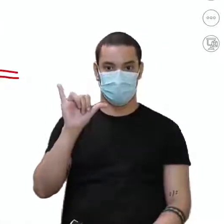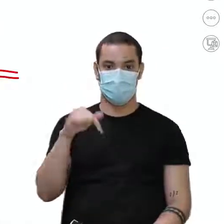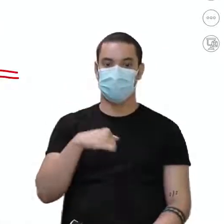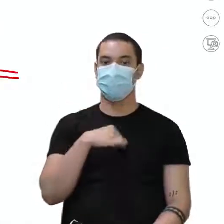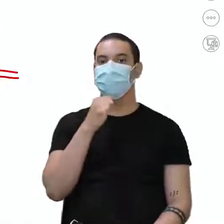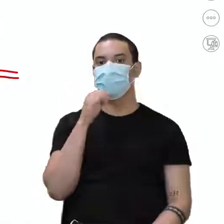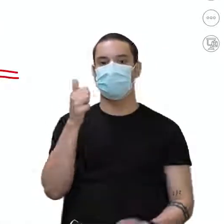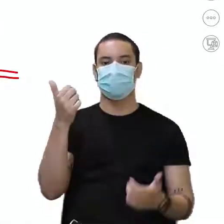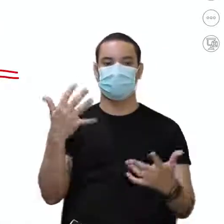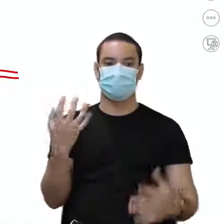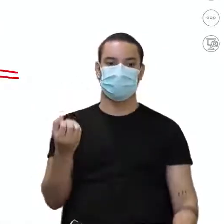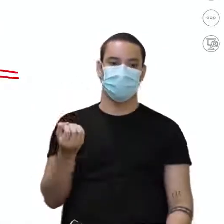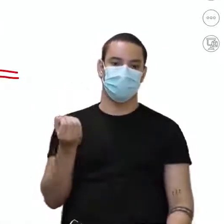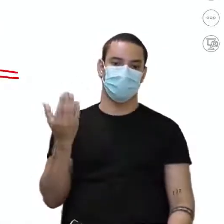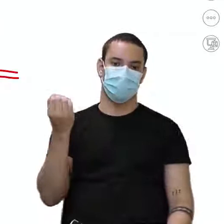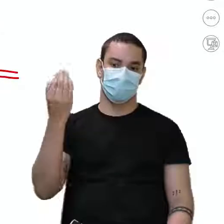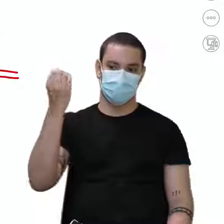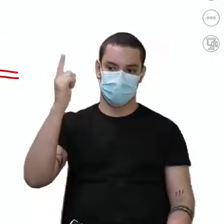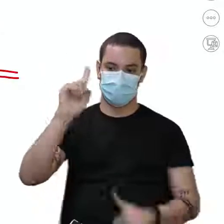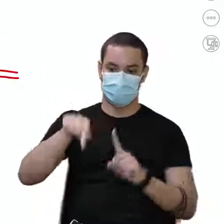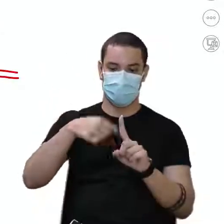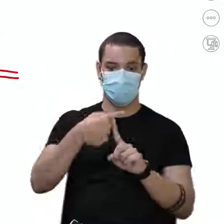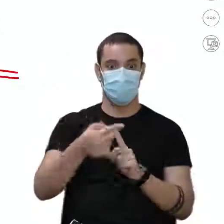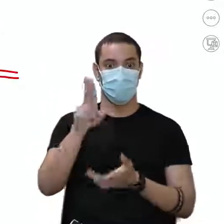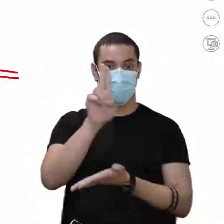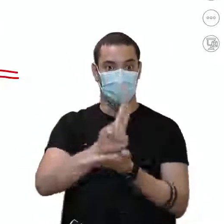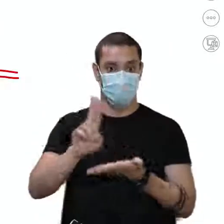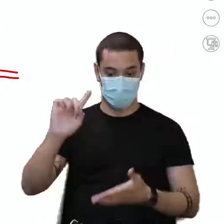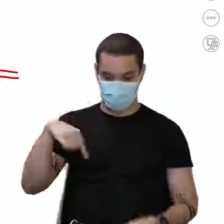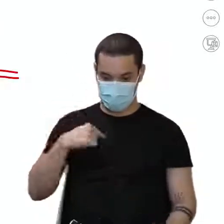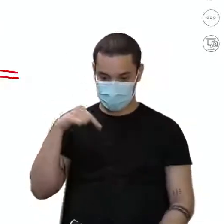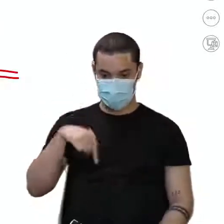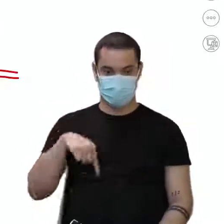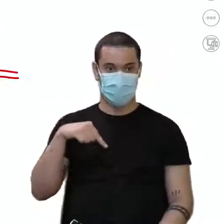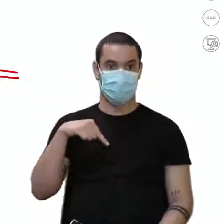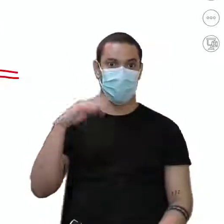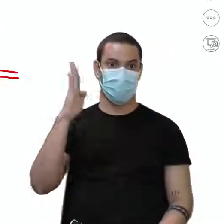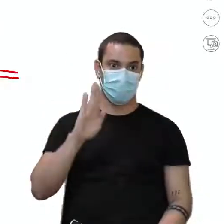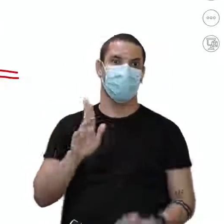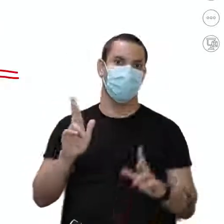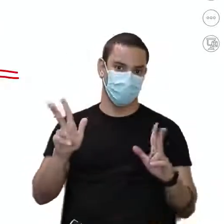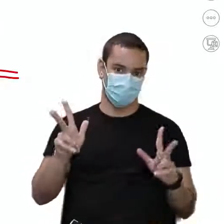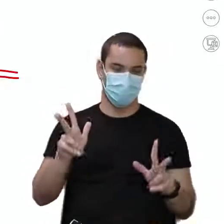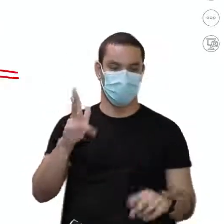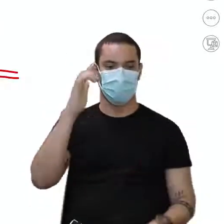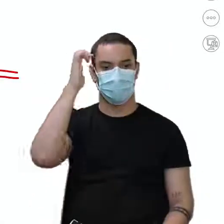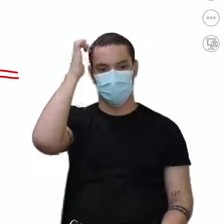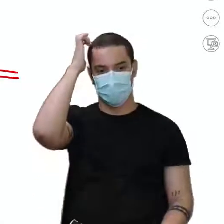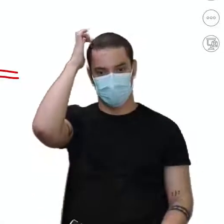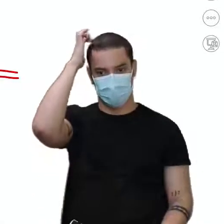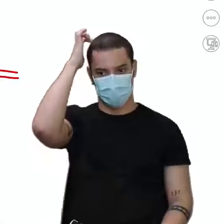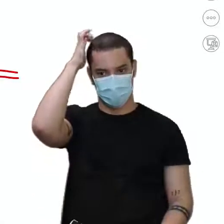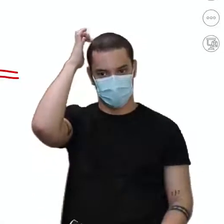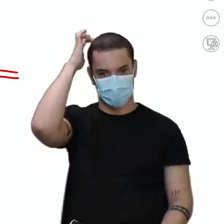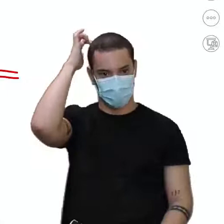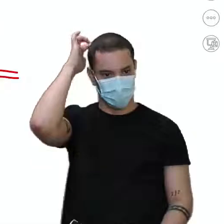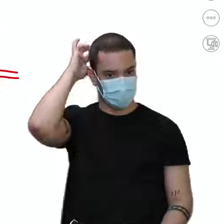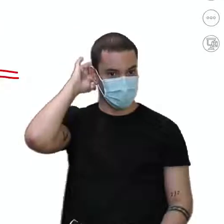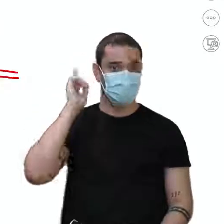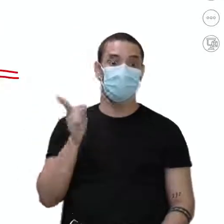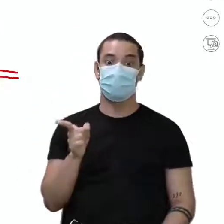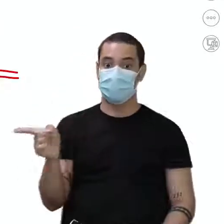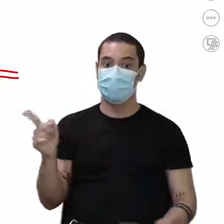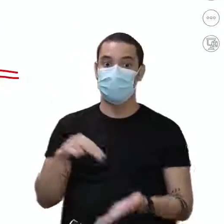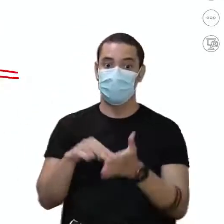viajar e tudo mais, para depois ir para a universidade. Nem sempre a gente tem essa oportunidade de fazer aqui no Brasil, né? Lately,